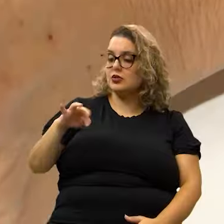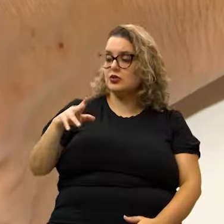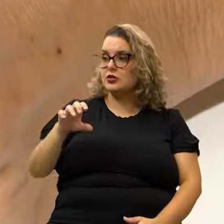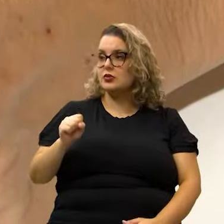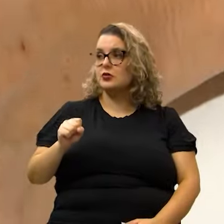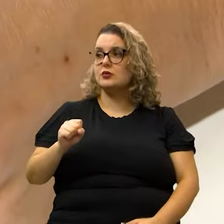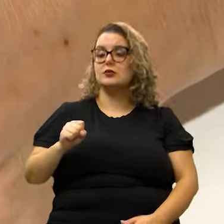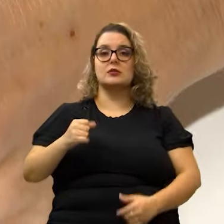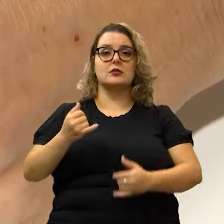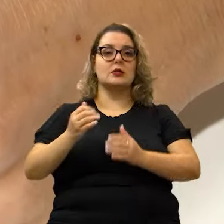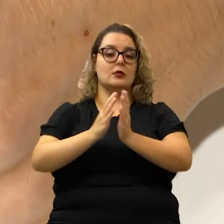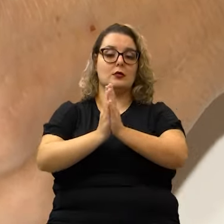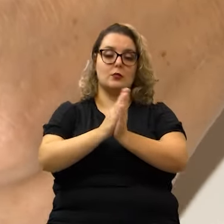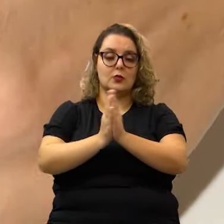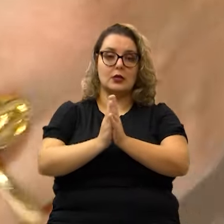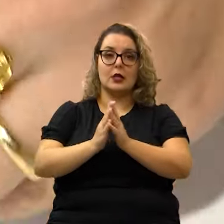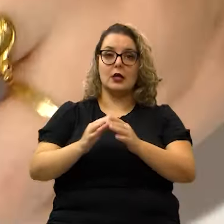e com bonecas de pano